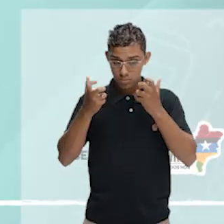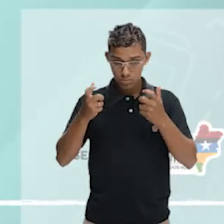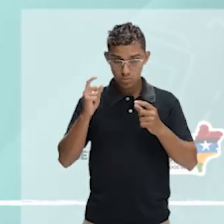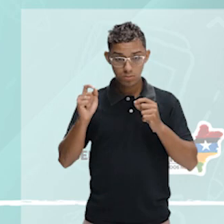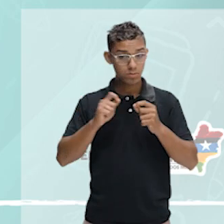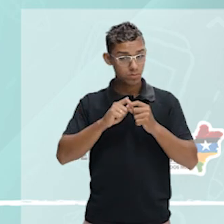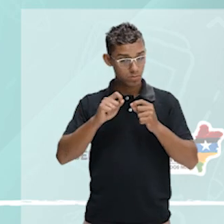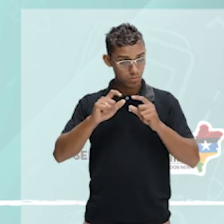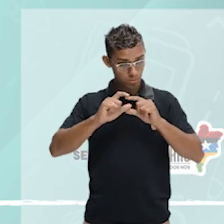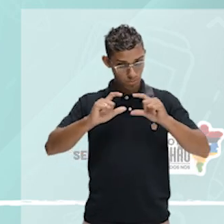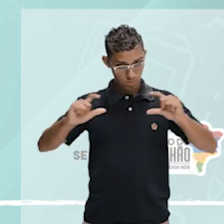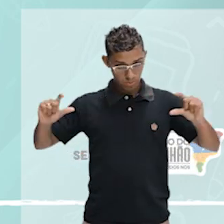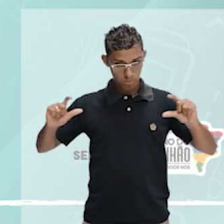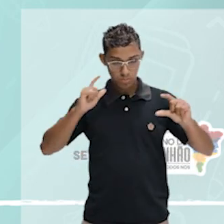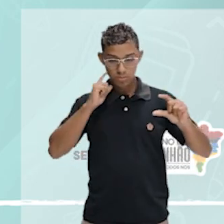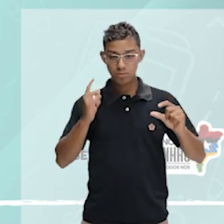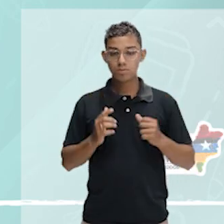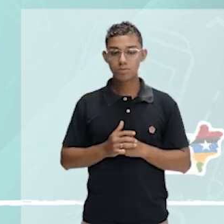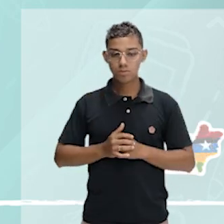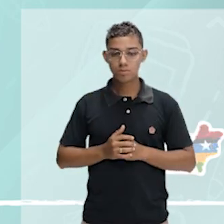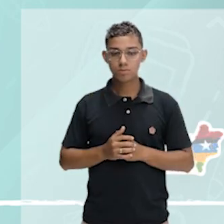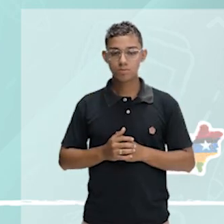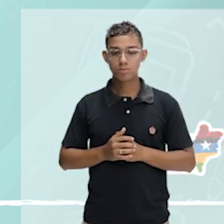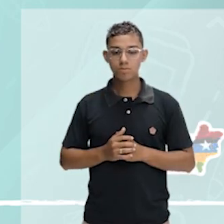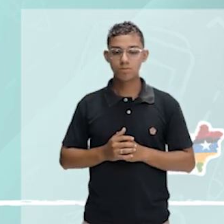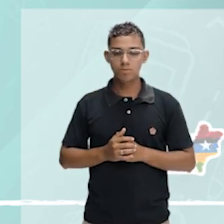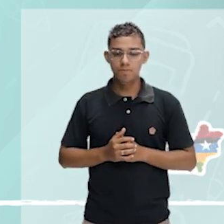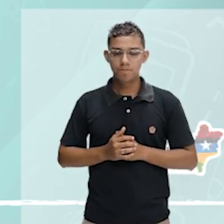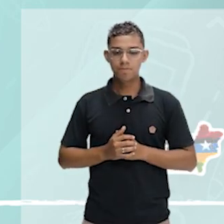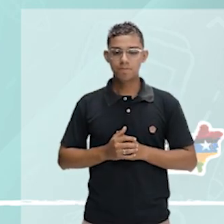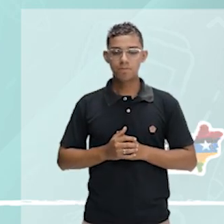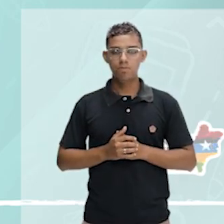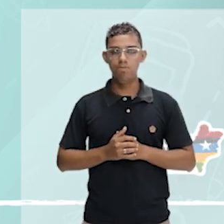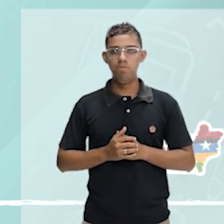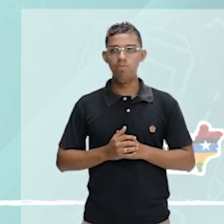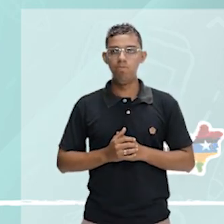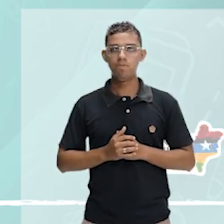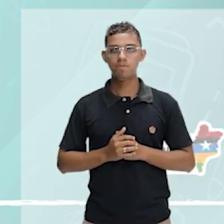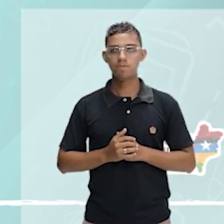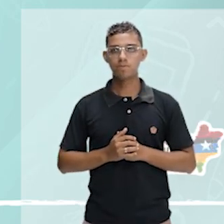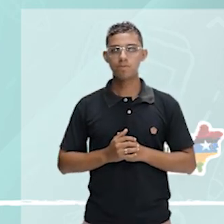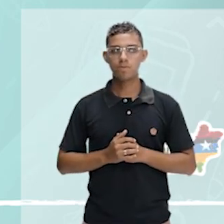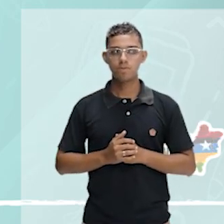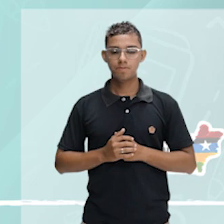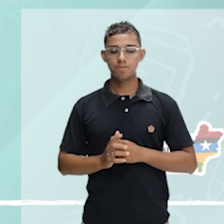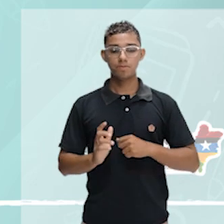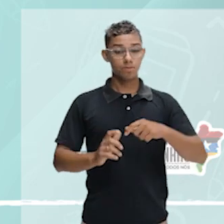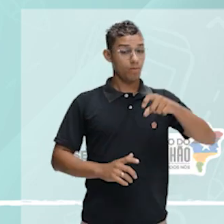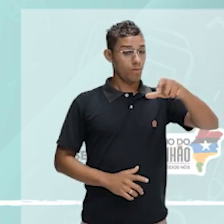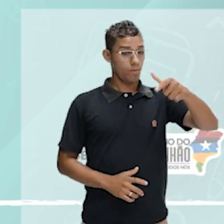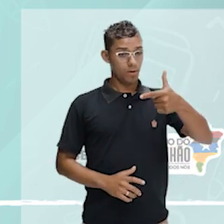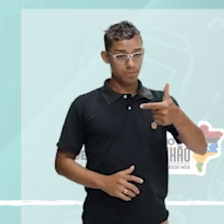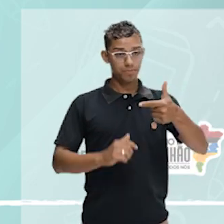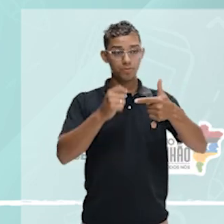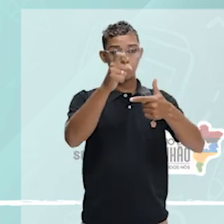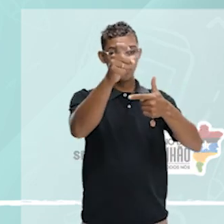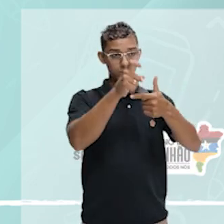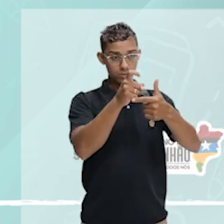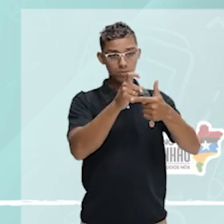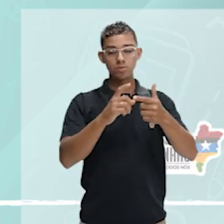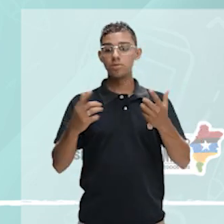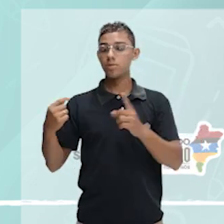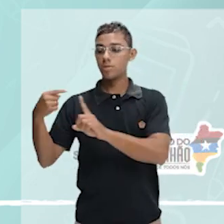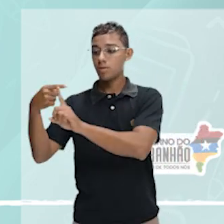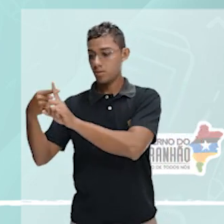para escrita você viu ainda pouco que tinha uma informação adicional só que não tava no expoente aqui ó